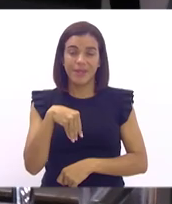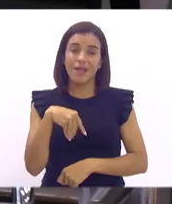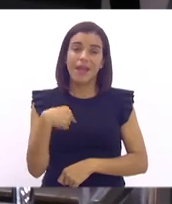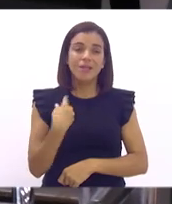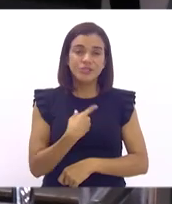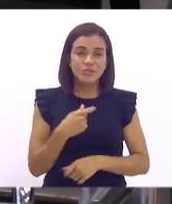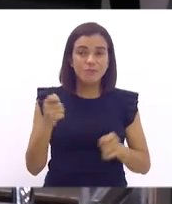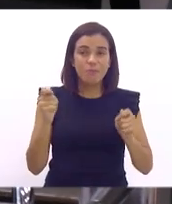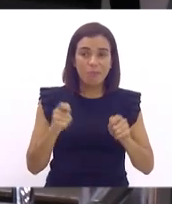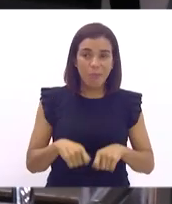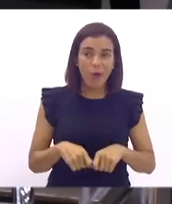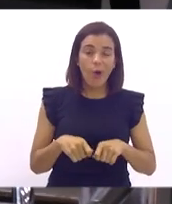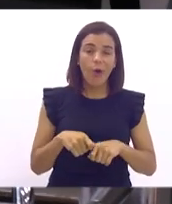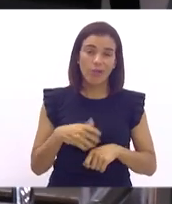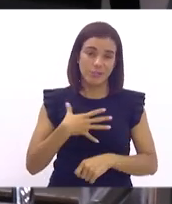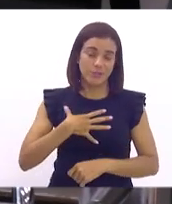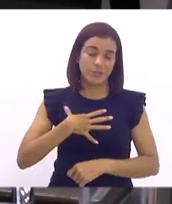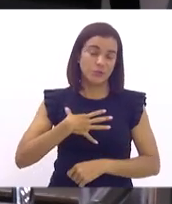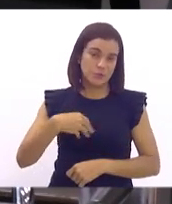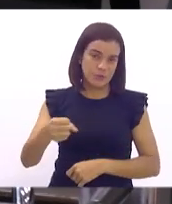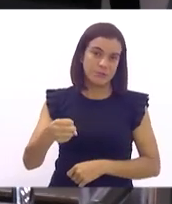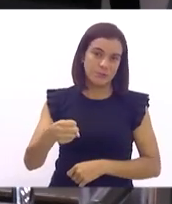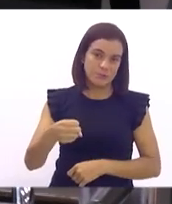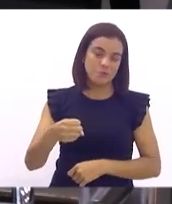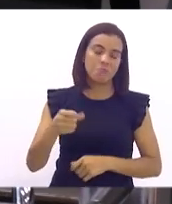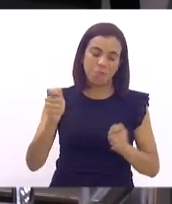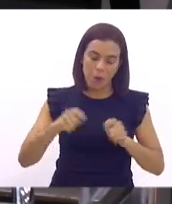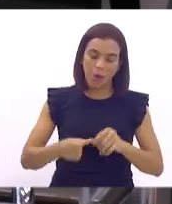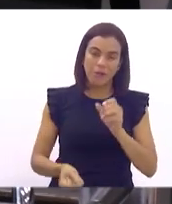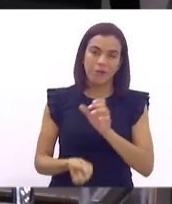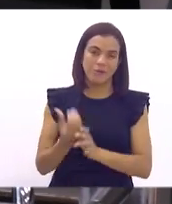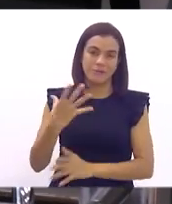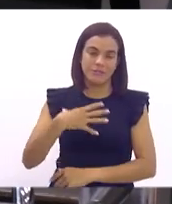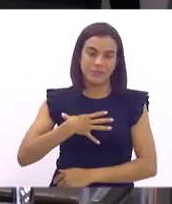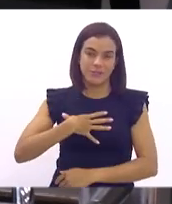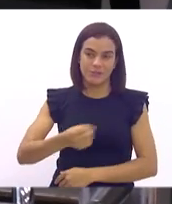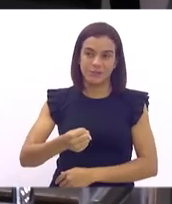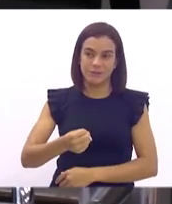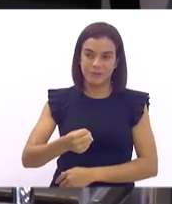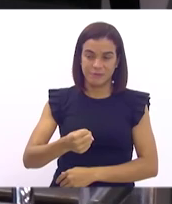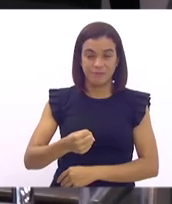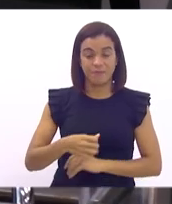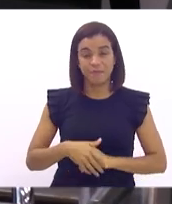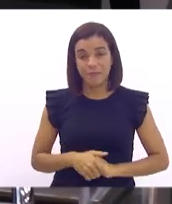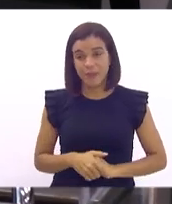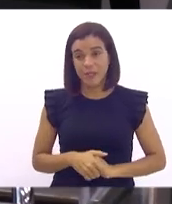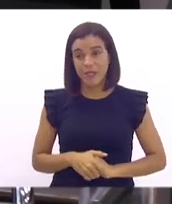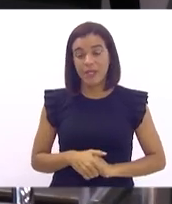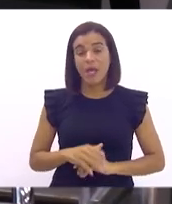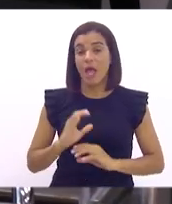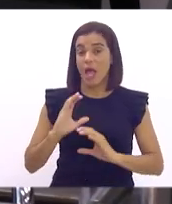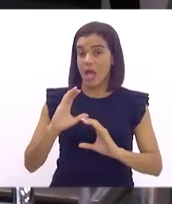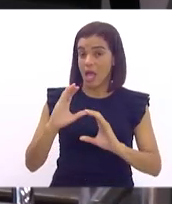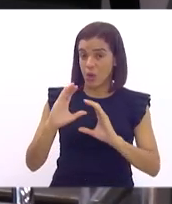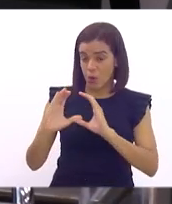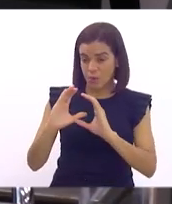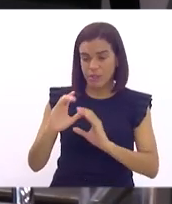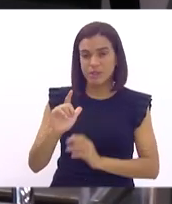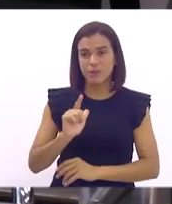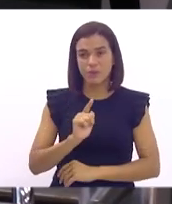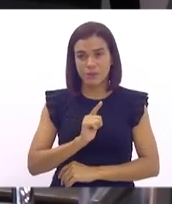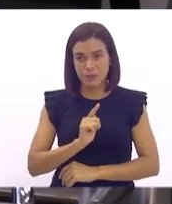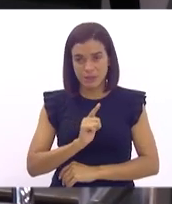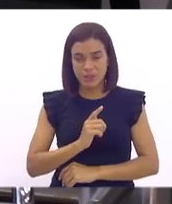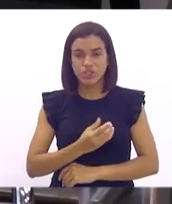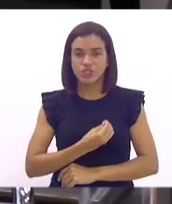pode culminar nos casos de suicídio. Isso pode acontecer. Mas a comunicação ela existe. Eu acho